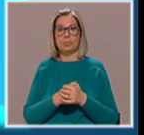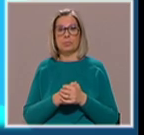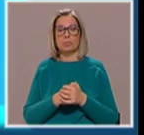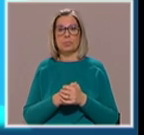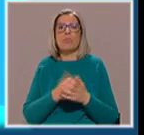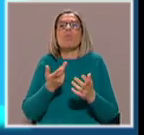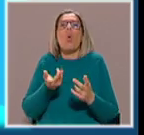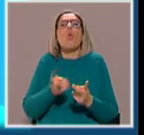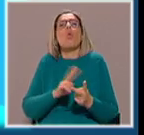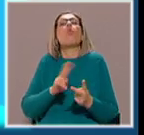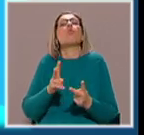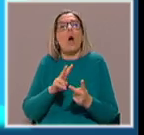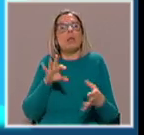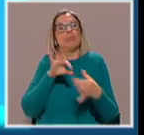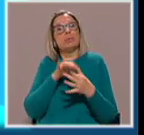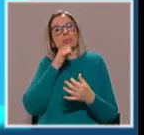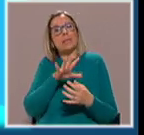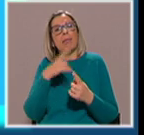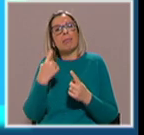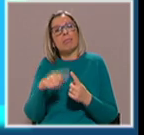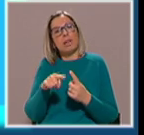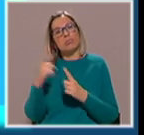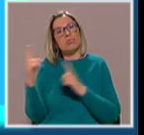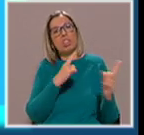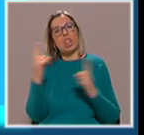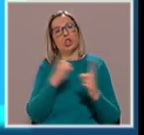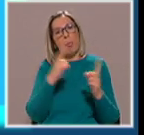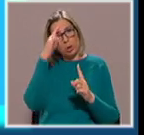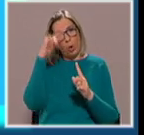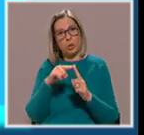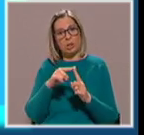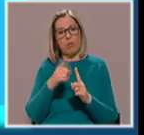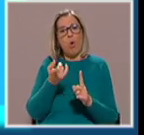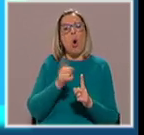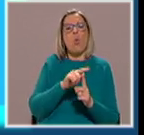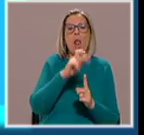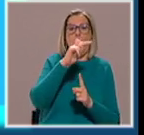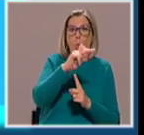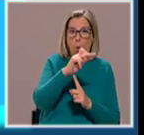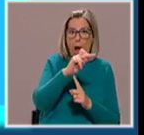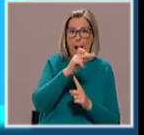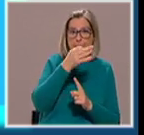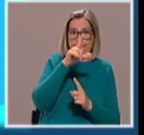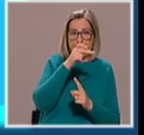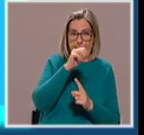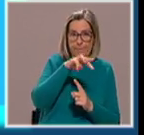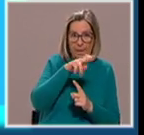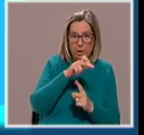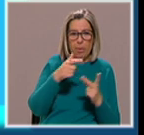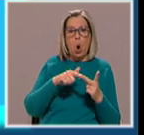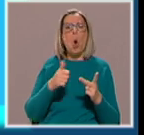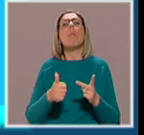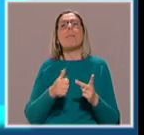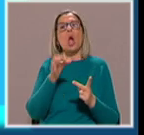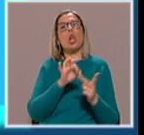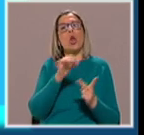E qual é o elemento do sangue que transporta os nutrientes? Será o A, que representa ali o plasma, a parte amarelada, ou o B, os glóbulos vermelhos? Qual